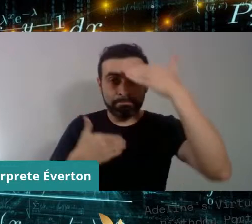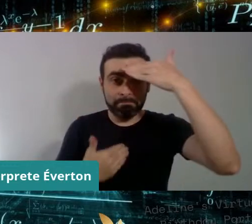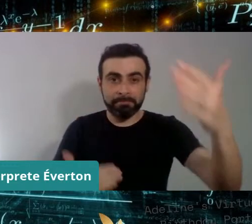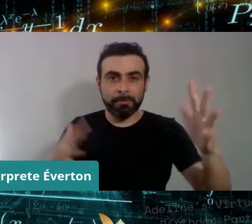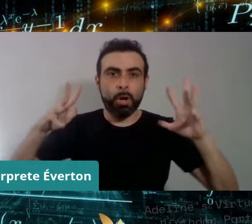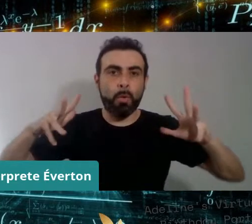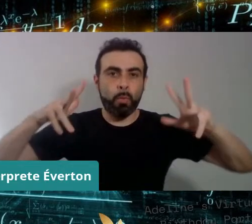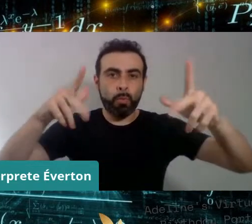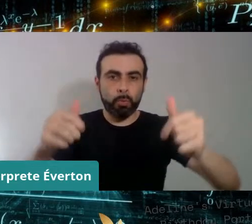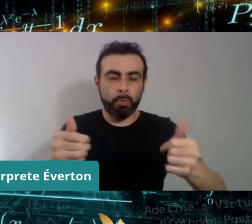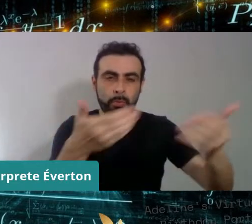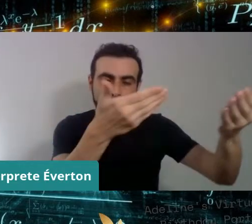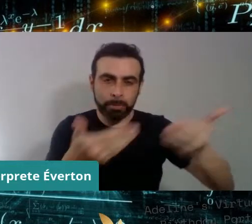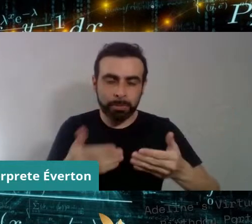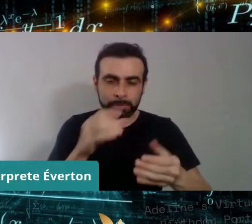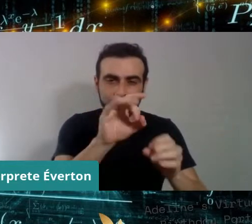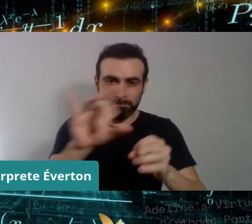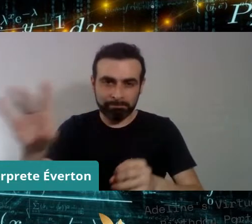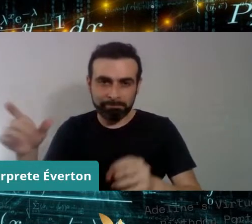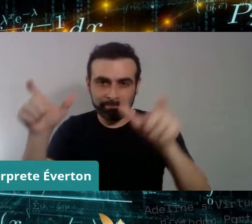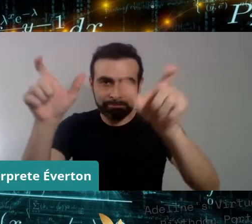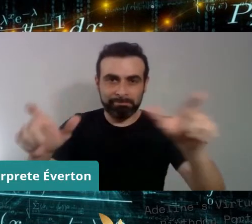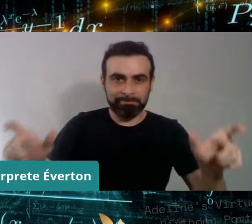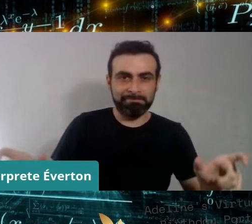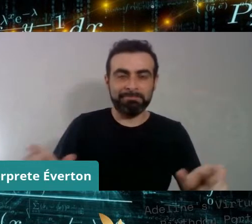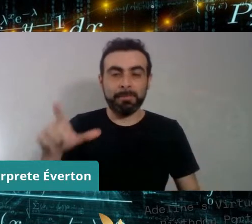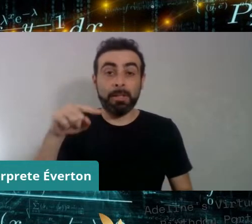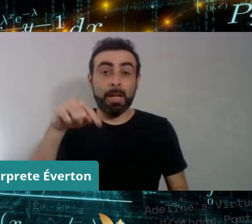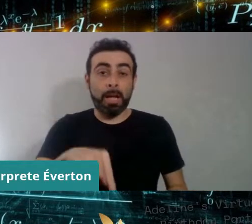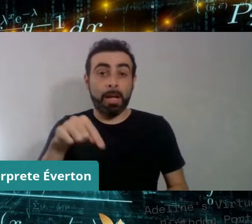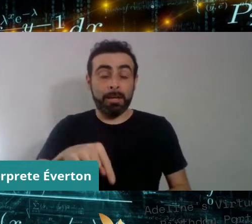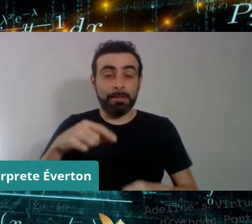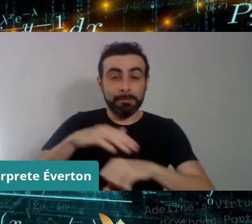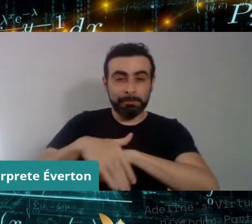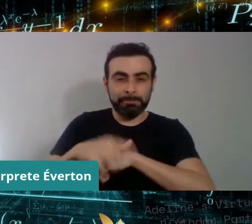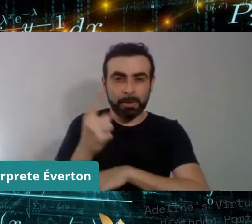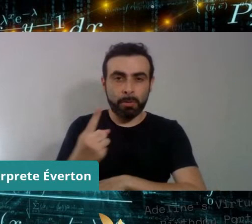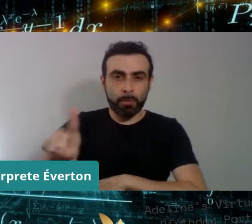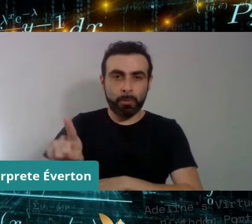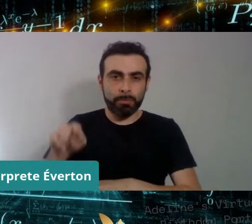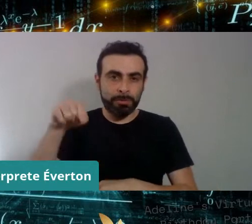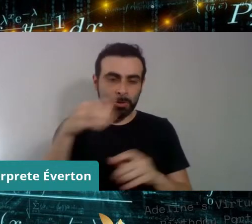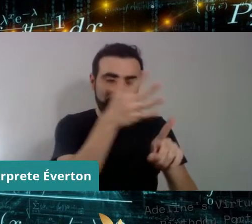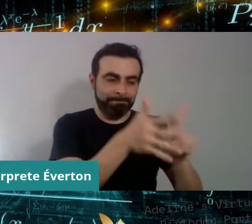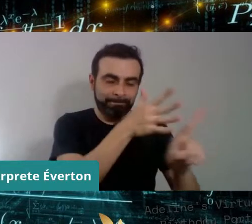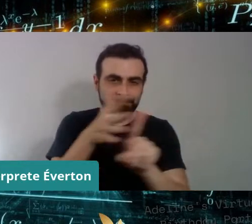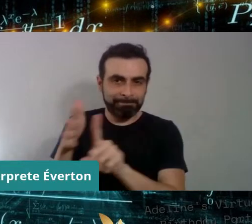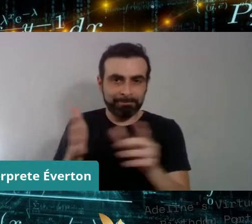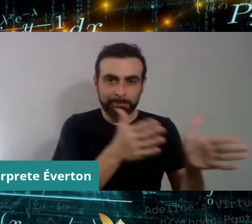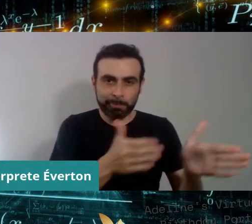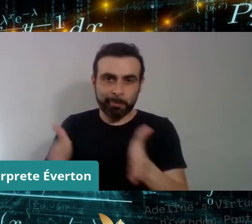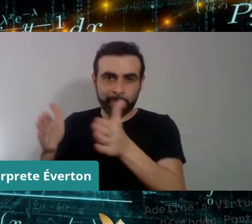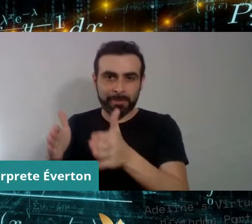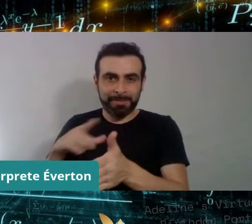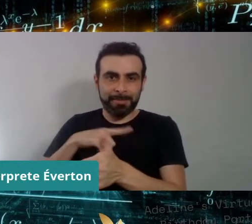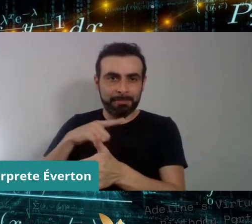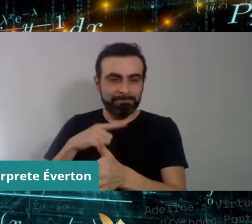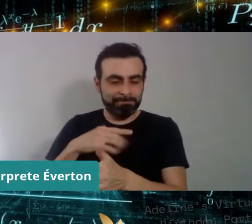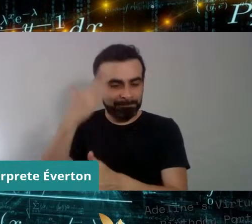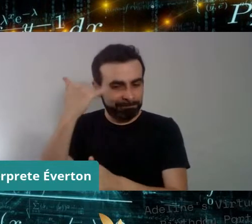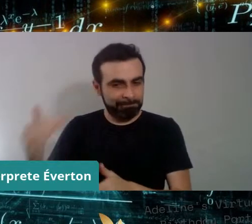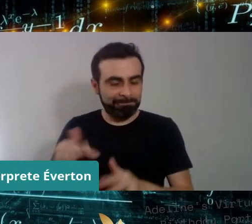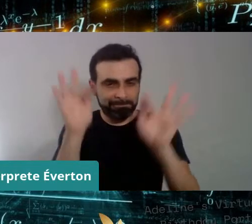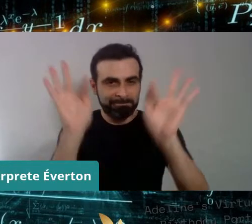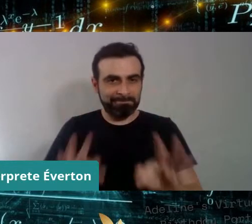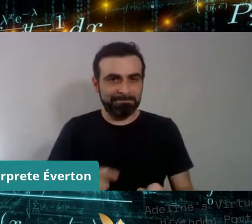de todos até aqui. Hoje é a nossa última noite, né, de palestras nesse evento que tem sido um sucesso tremendo, né,